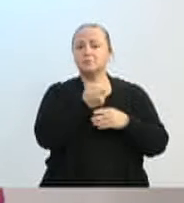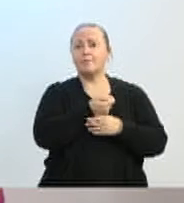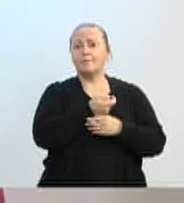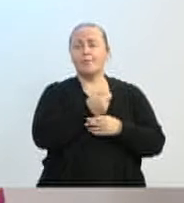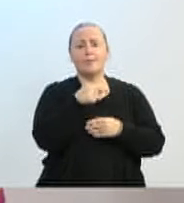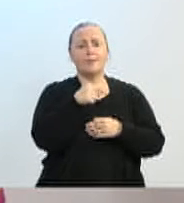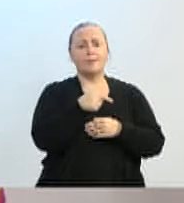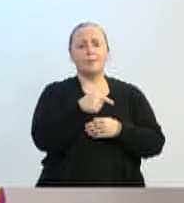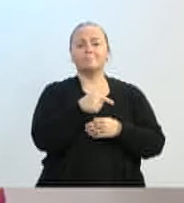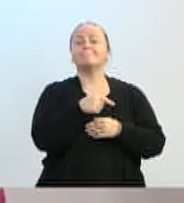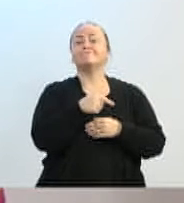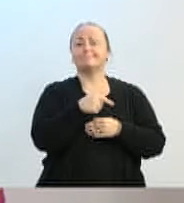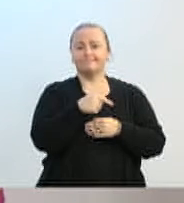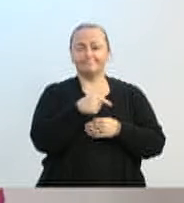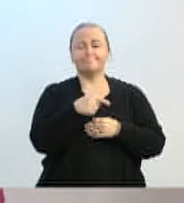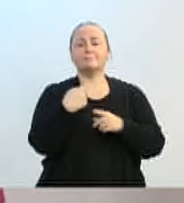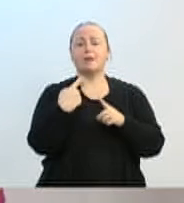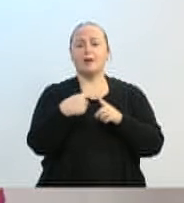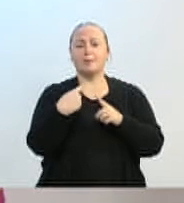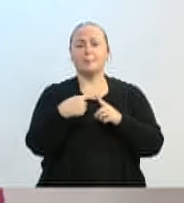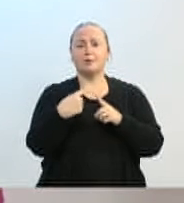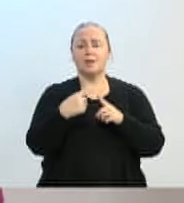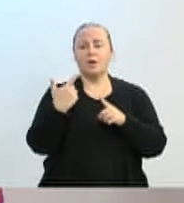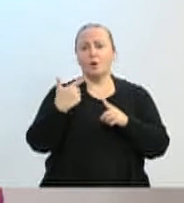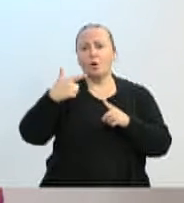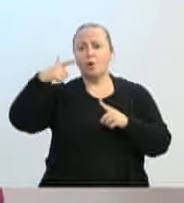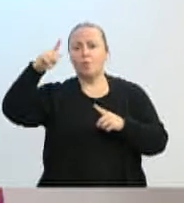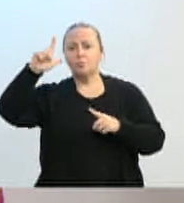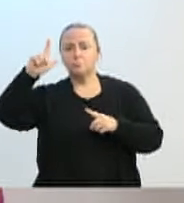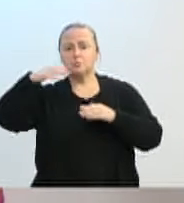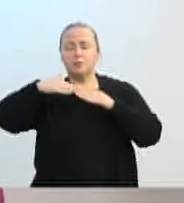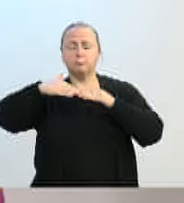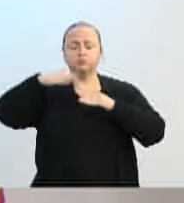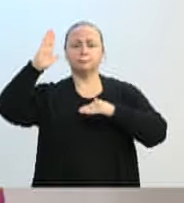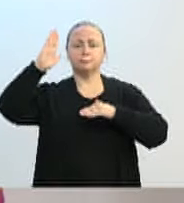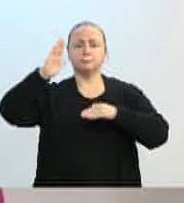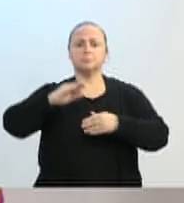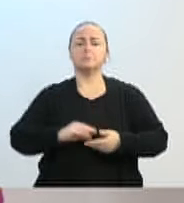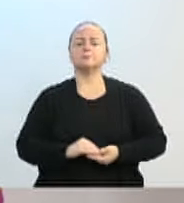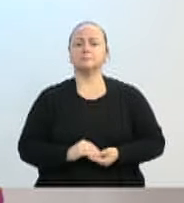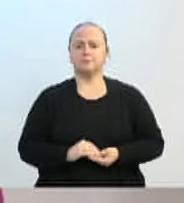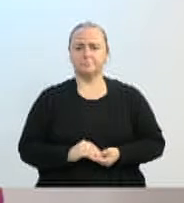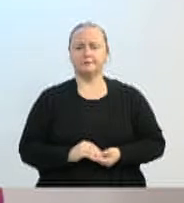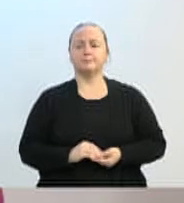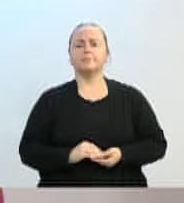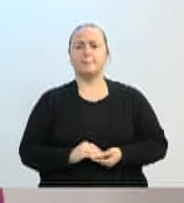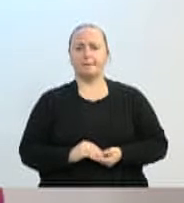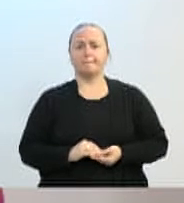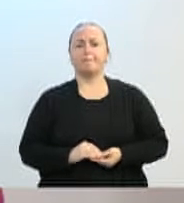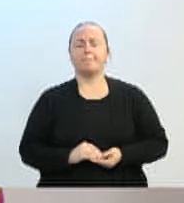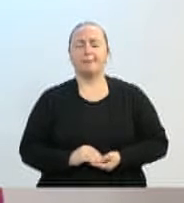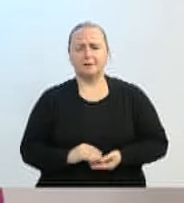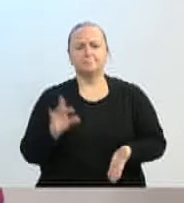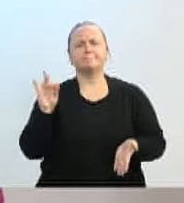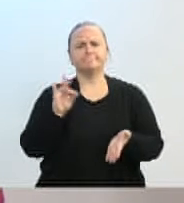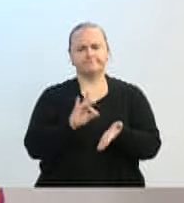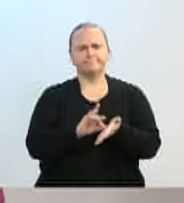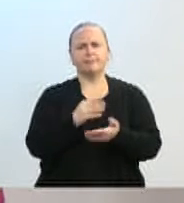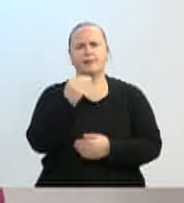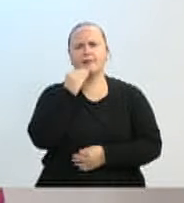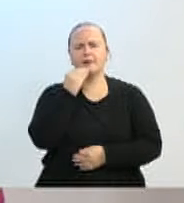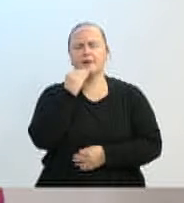habitantes que tem a menor taxa de letalidade do Brasil. Isso, sem dúvida nenhuma, esforço